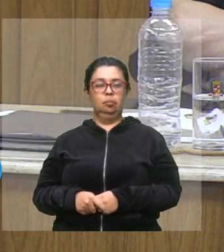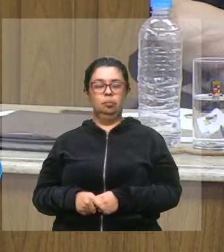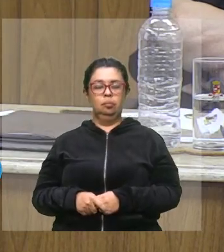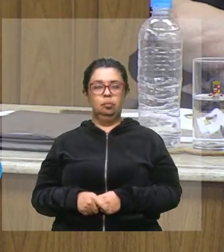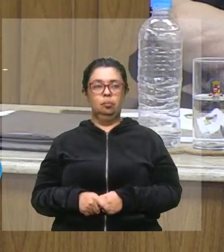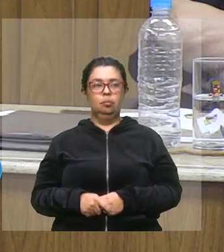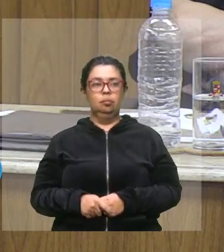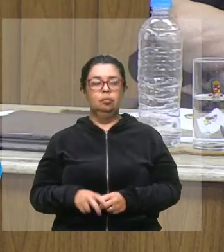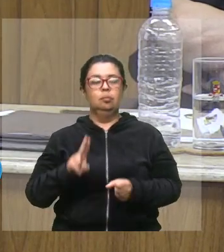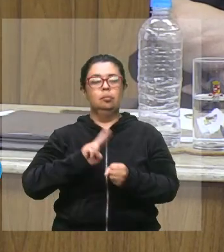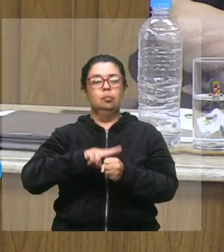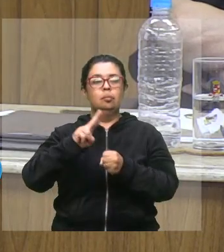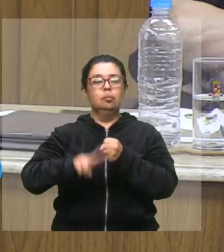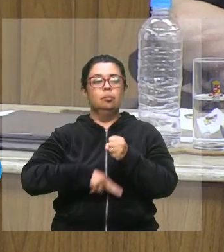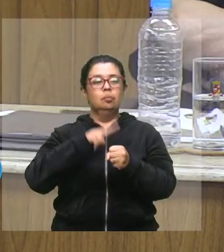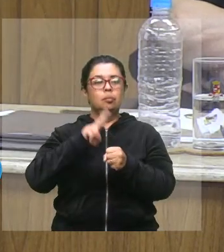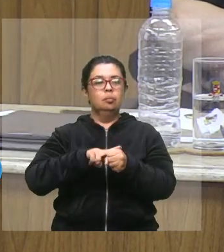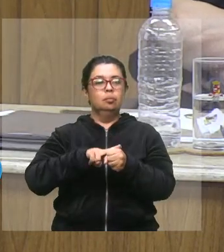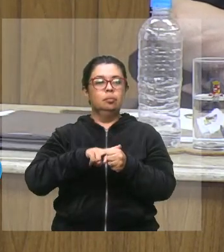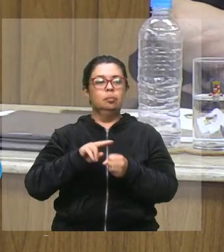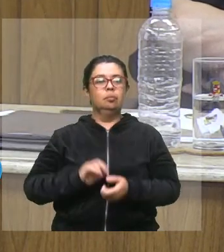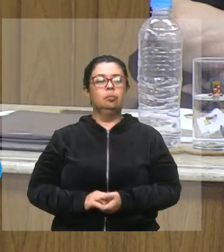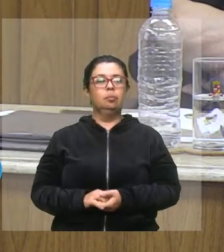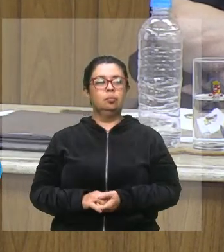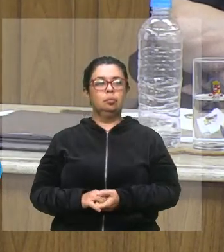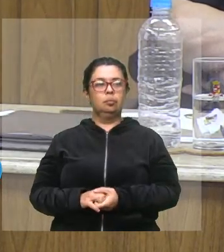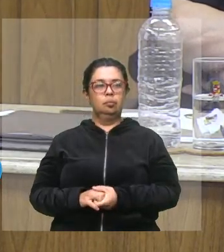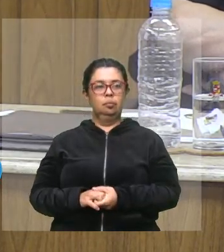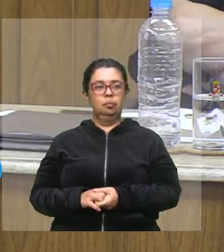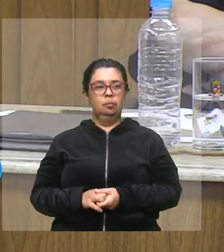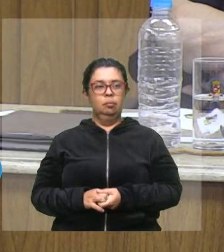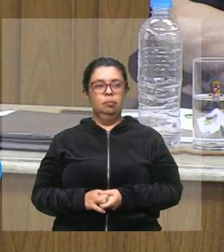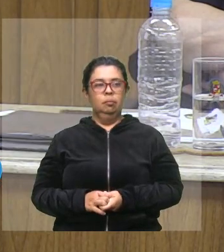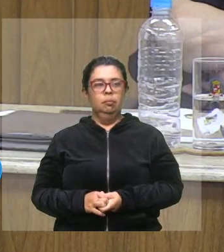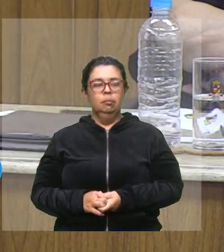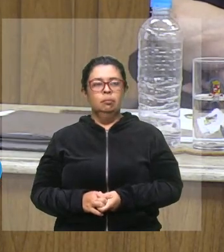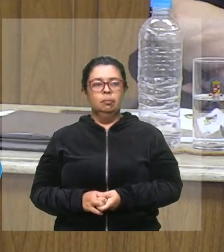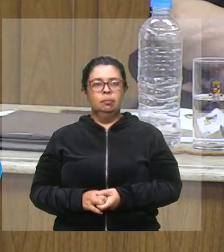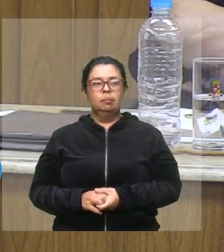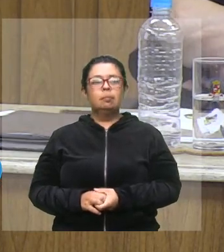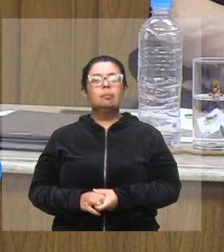de toda a Unesp, né? Quando eu falo Unesp, todos